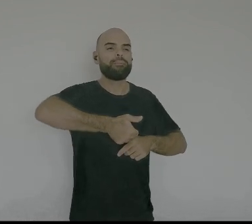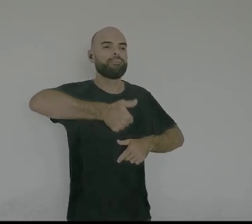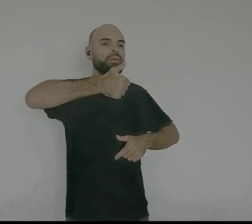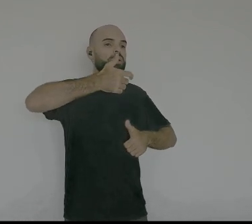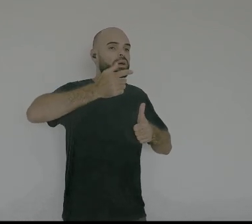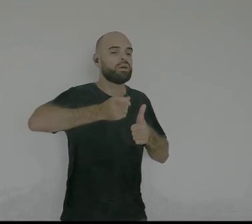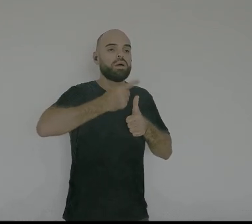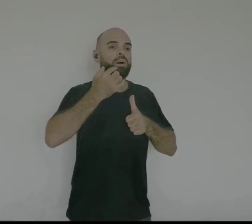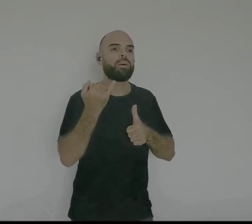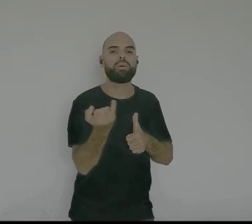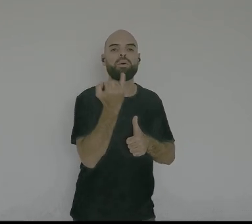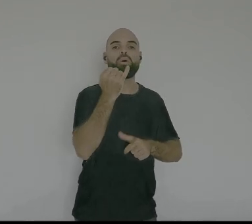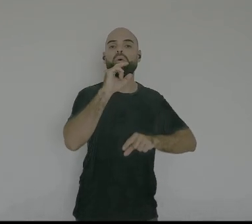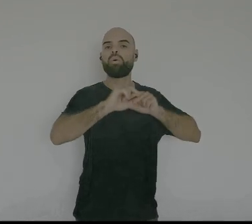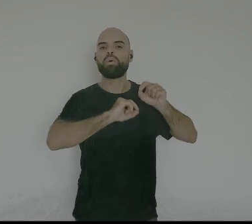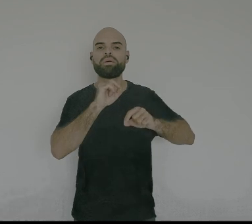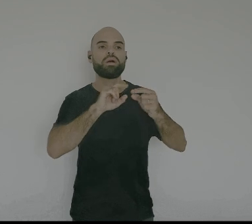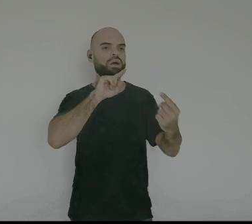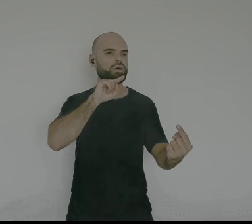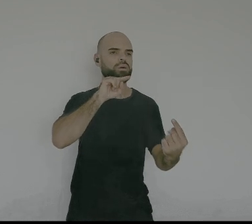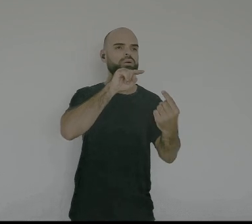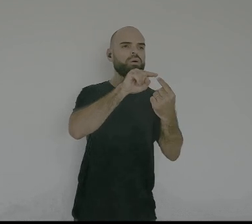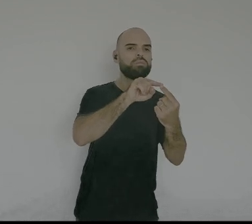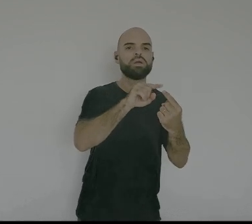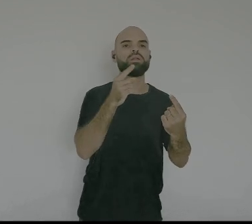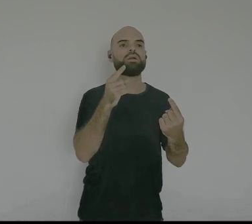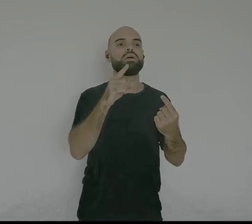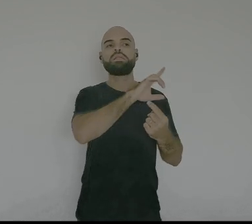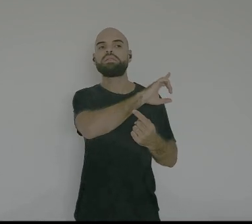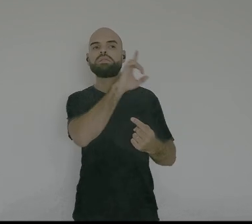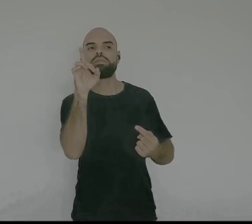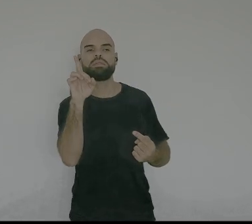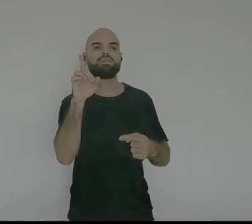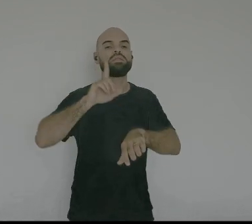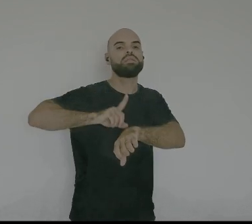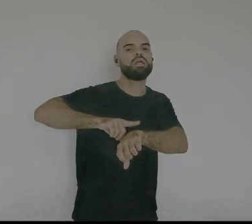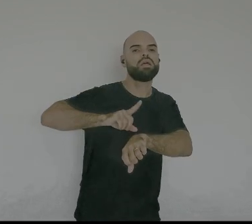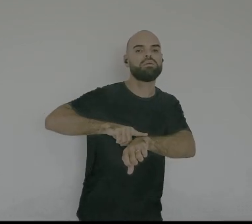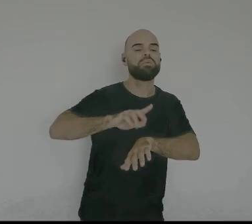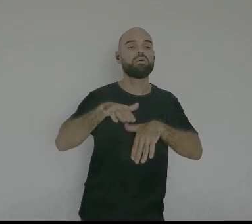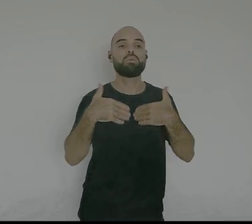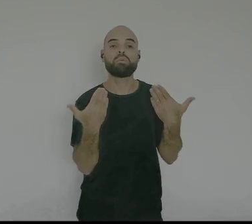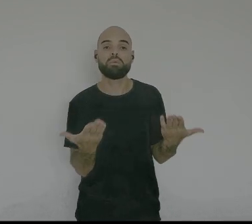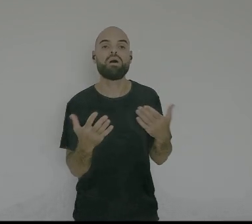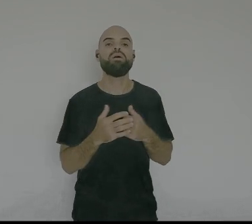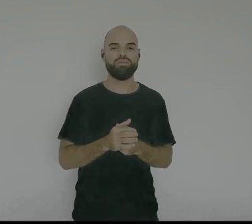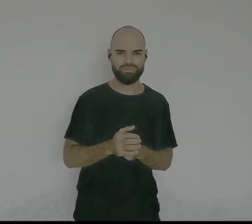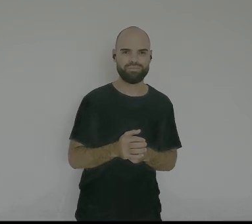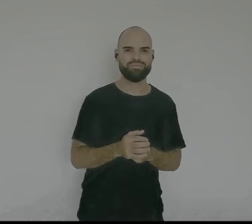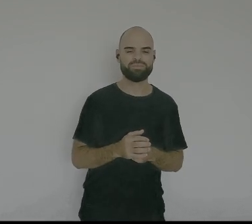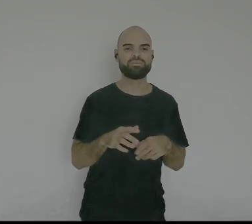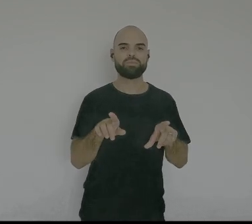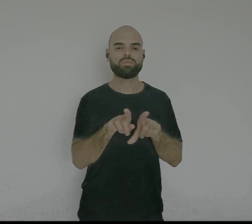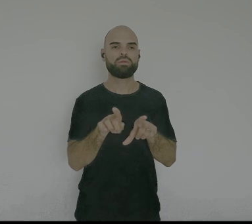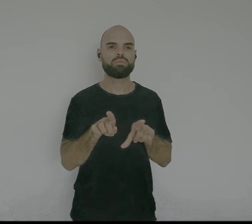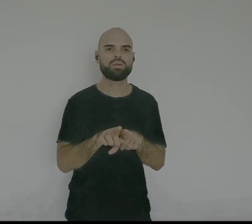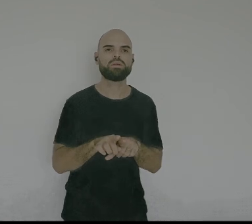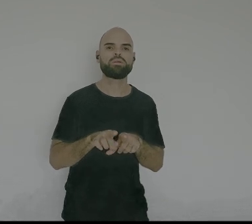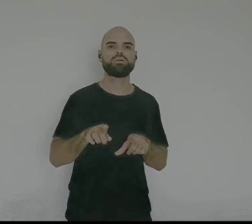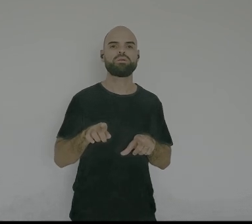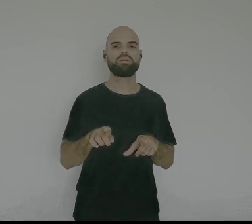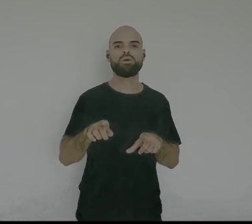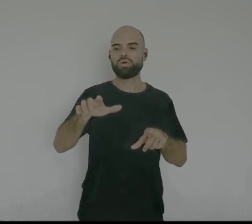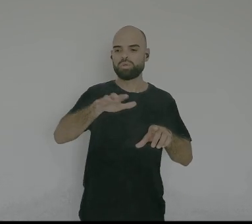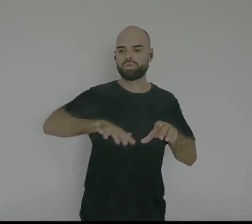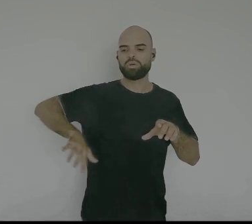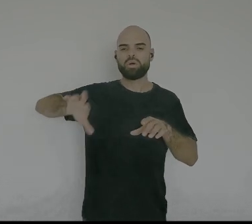capacidade instalada, define as prioridades sanitárias e respectivas diretrizes, objetivos, metas, indicadores e prazos de